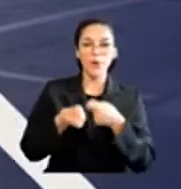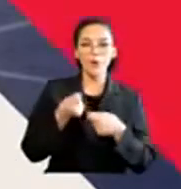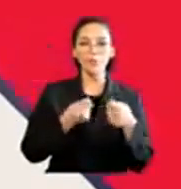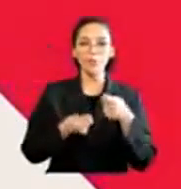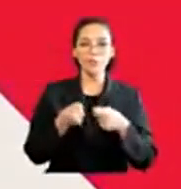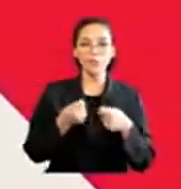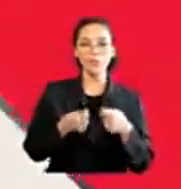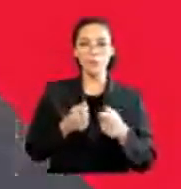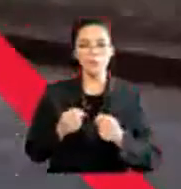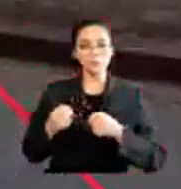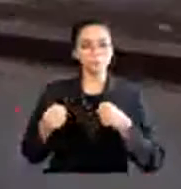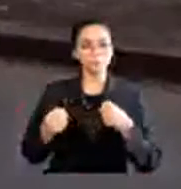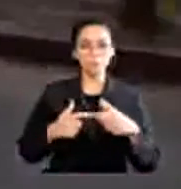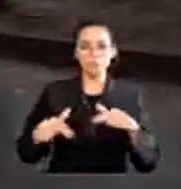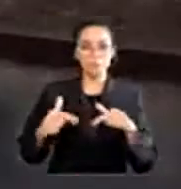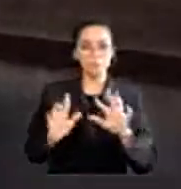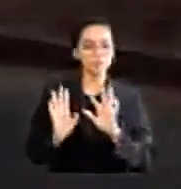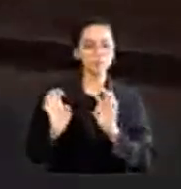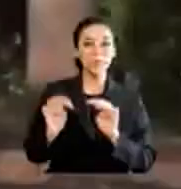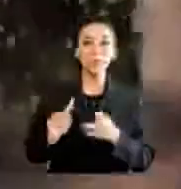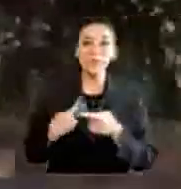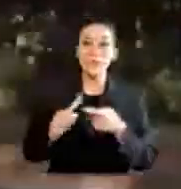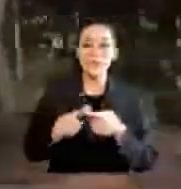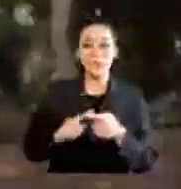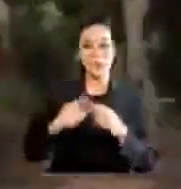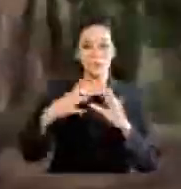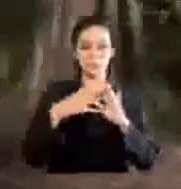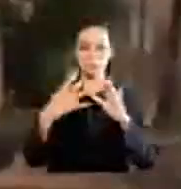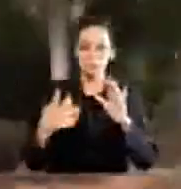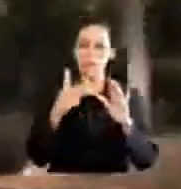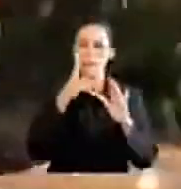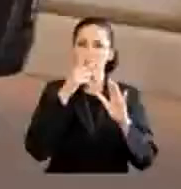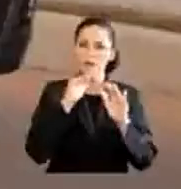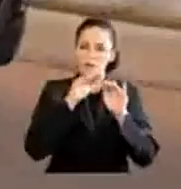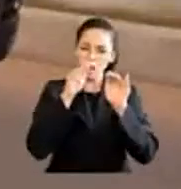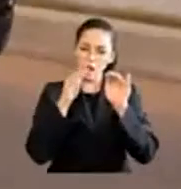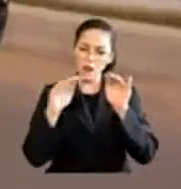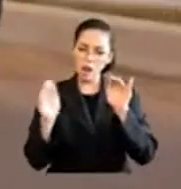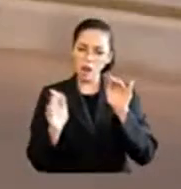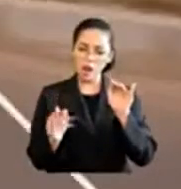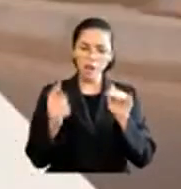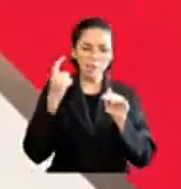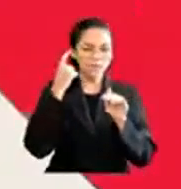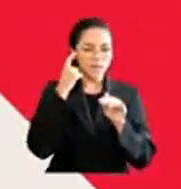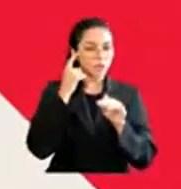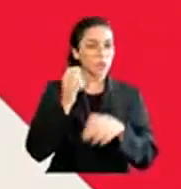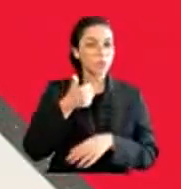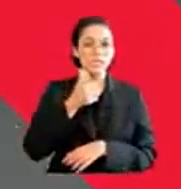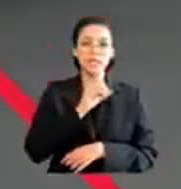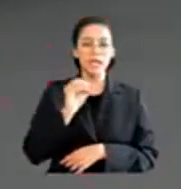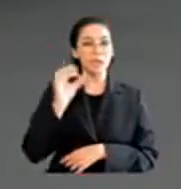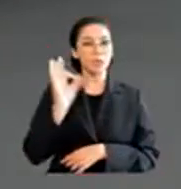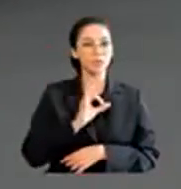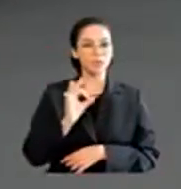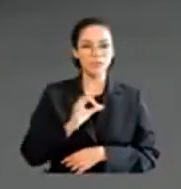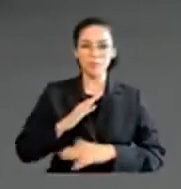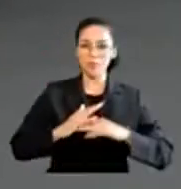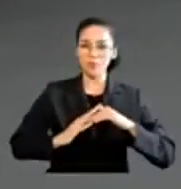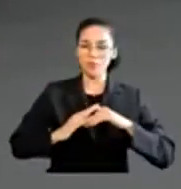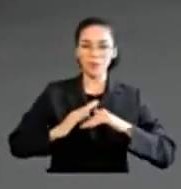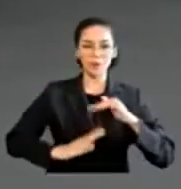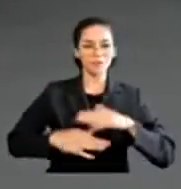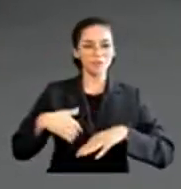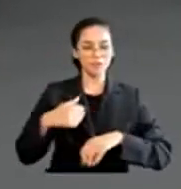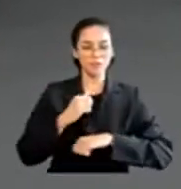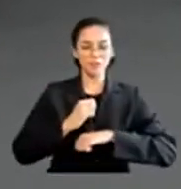muito funcional, pensado 100% para o cliente profissional. Dá só uma olhada. A grade dianteira mais alta